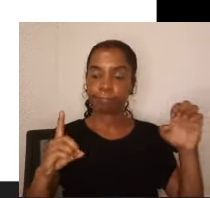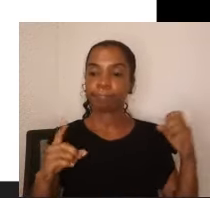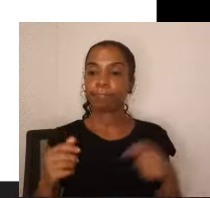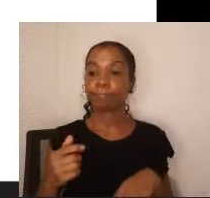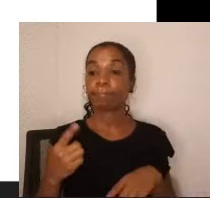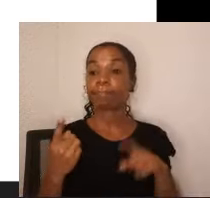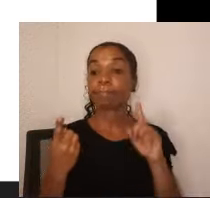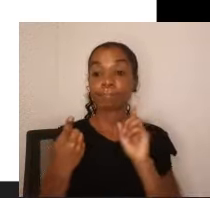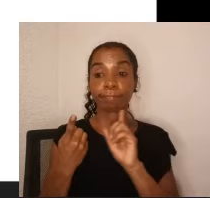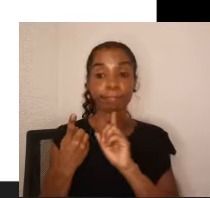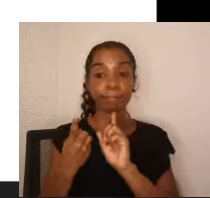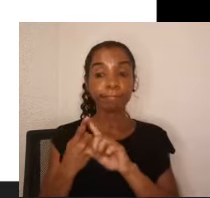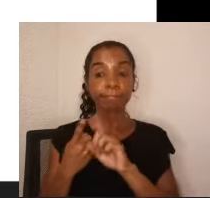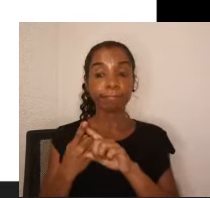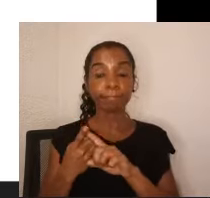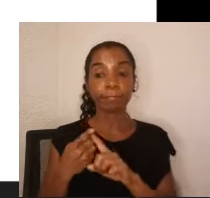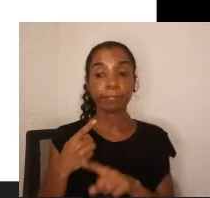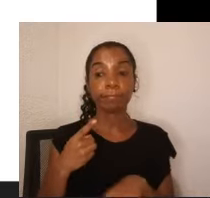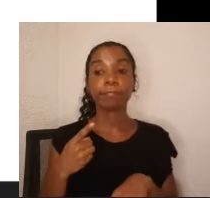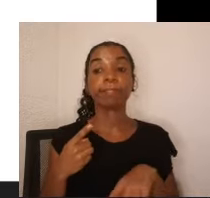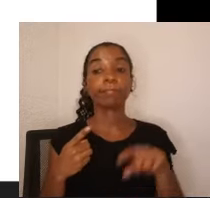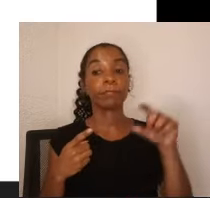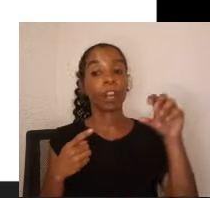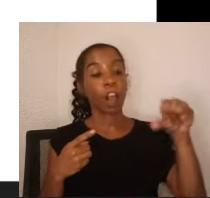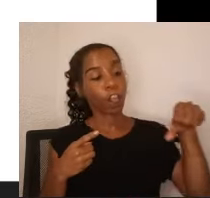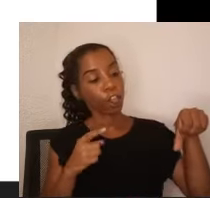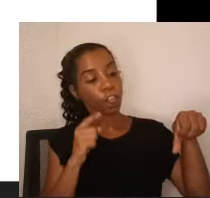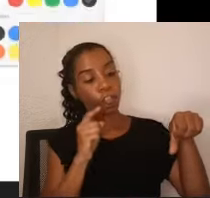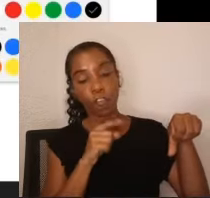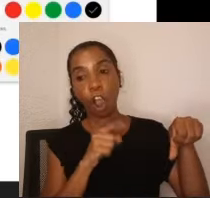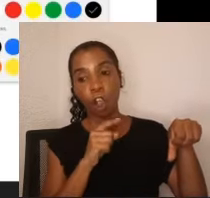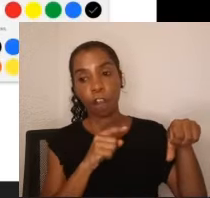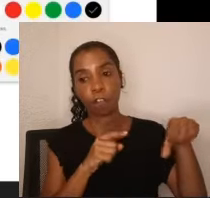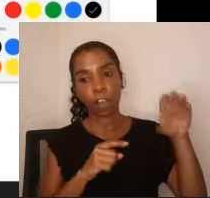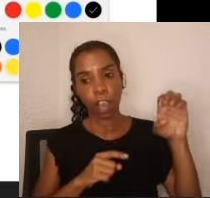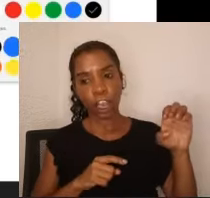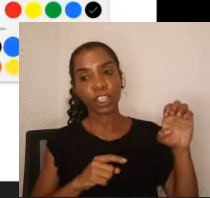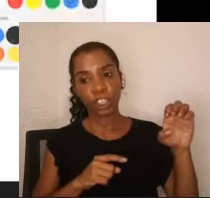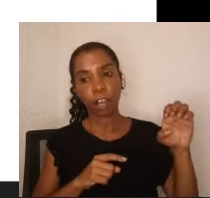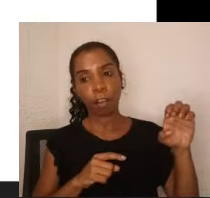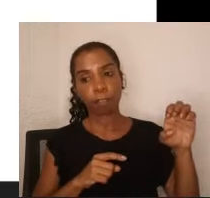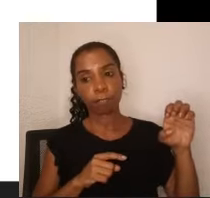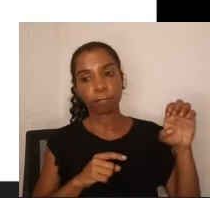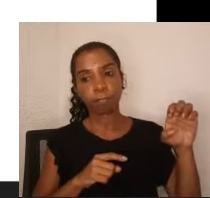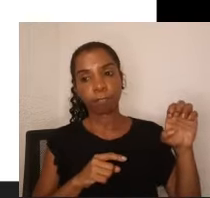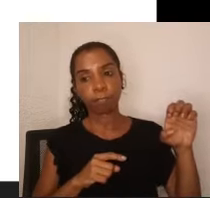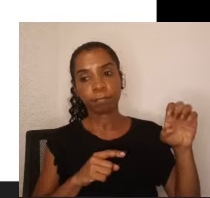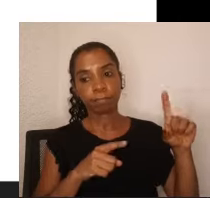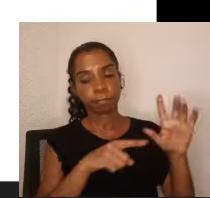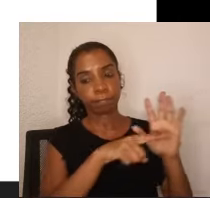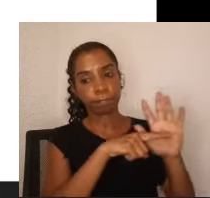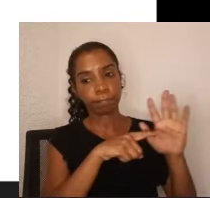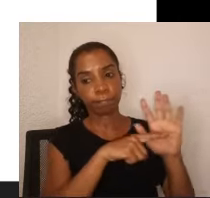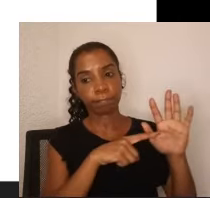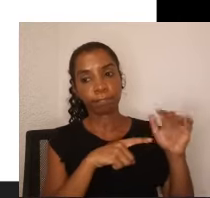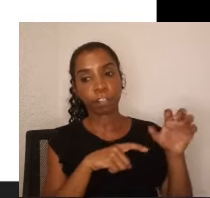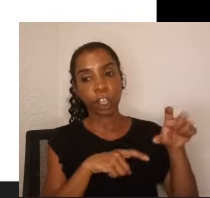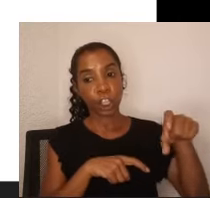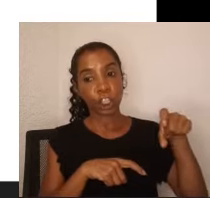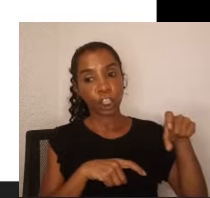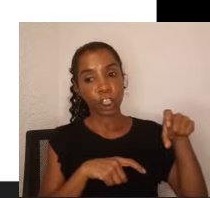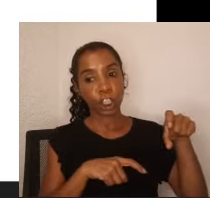Ora, x tendendo a 9 pela esquerda, então a gente tem aqui que o x ele é menor